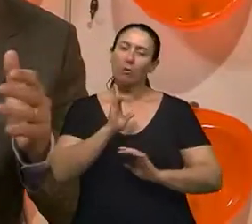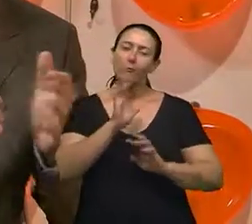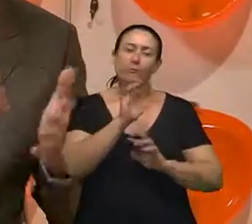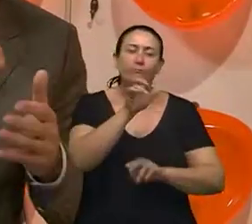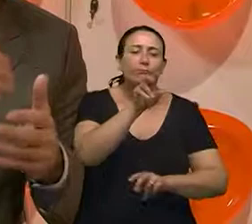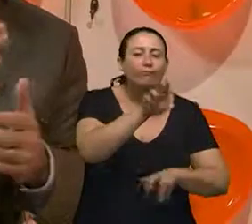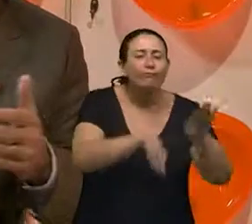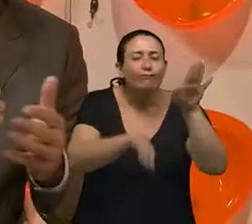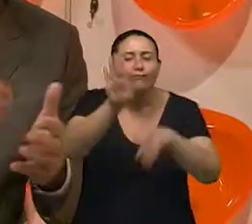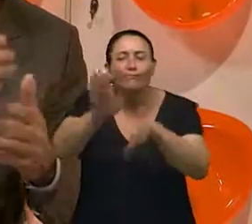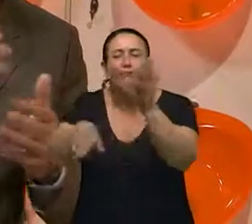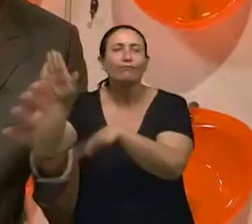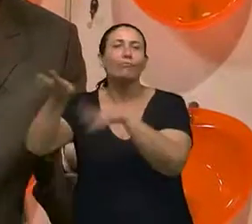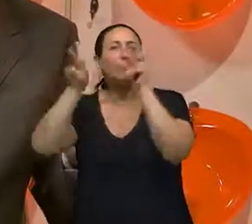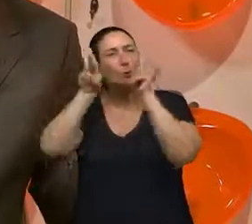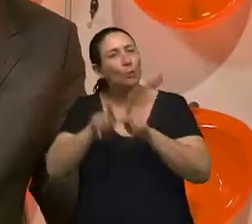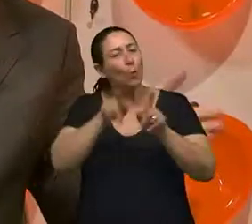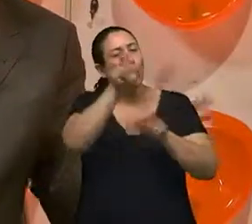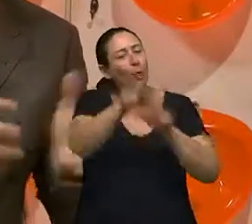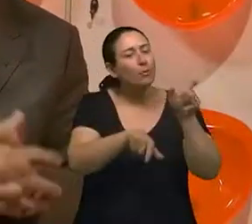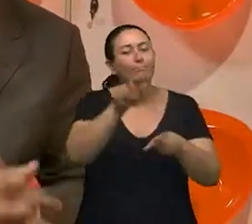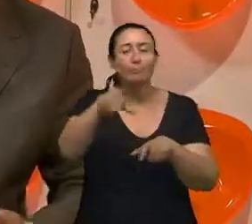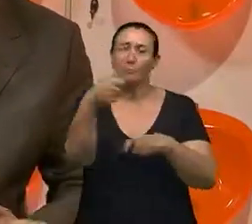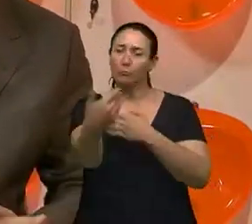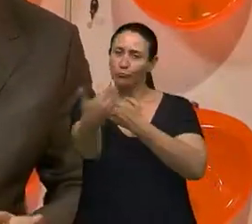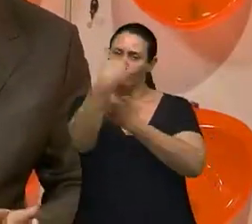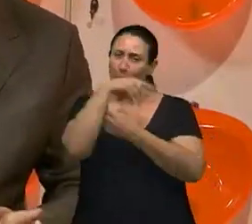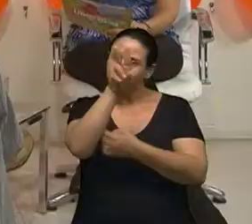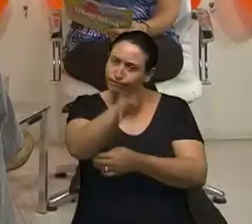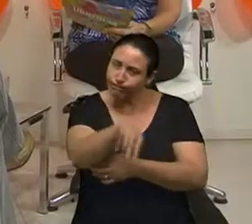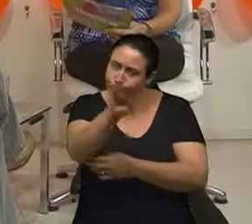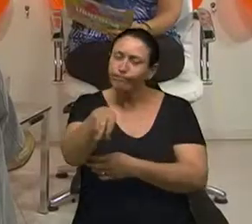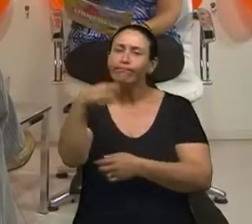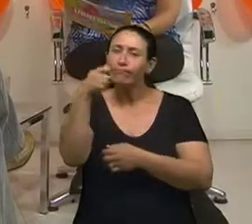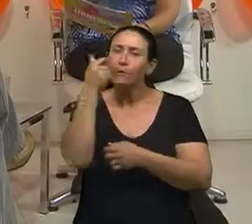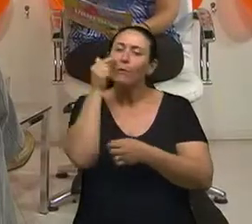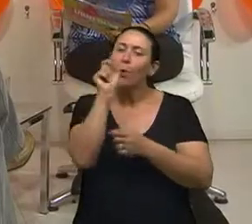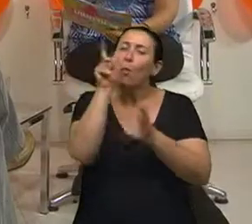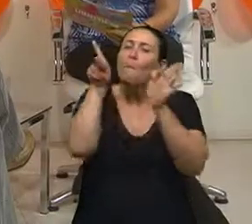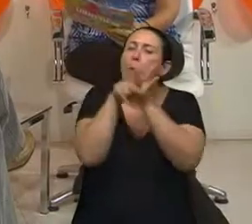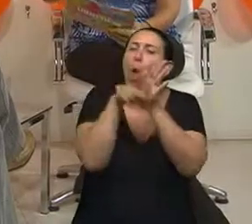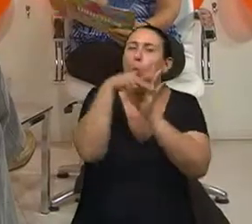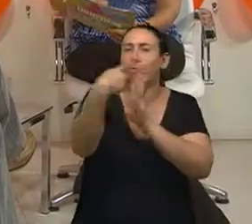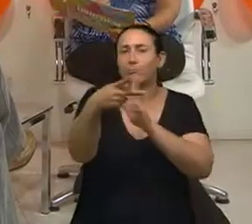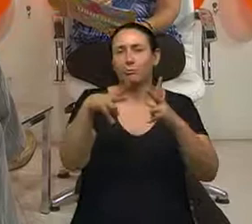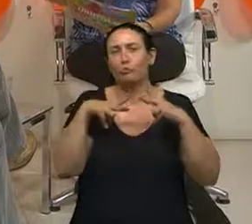que levar em conta na tua análise quando o paciente chega na tua frente. Tá. A gente está falando de visão, mas esse